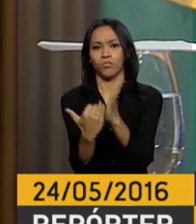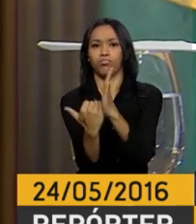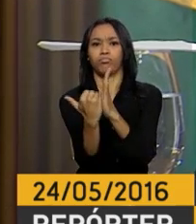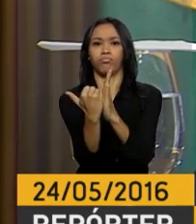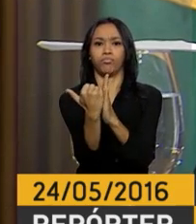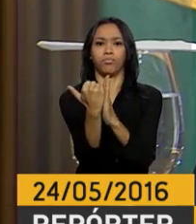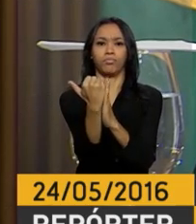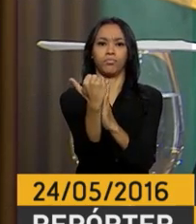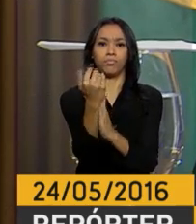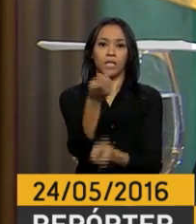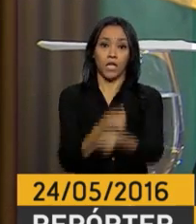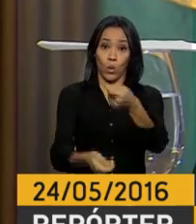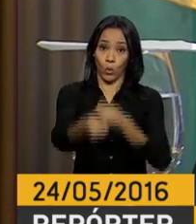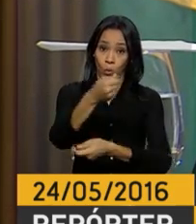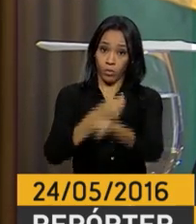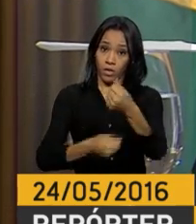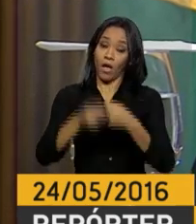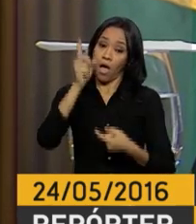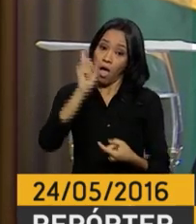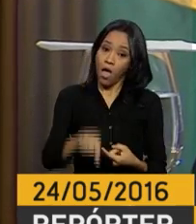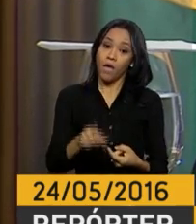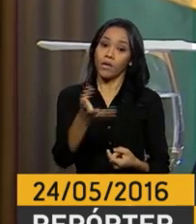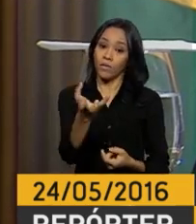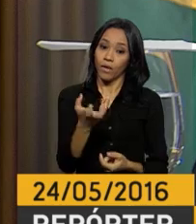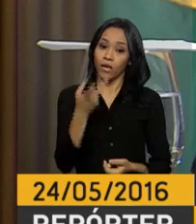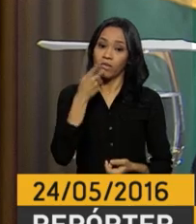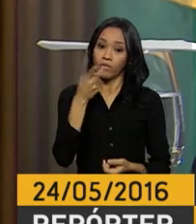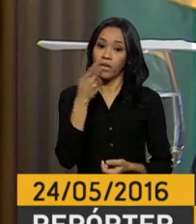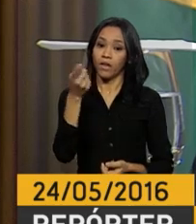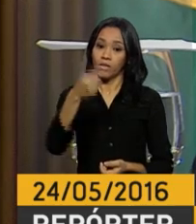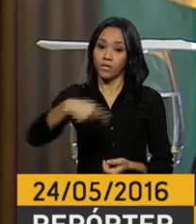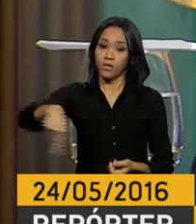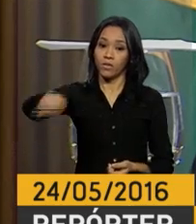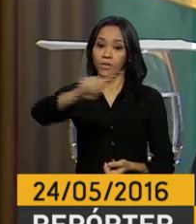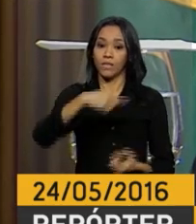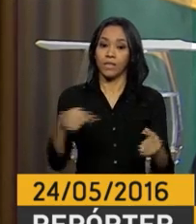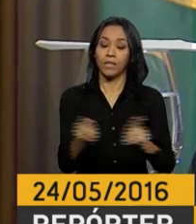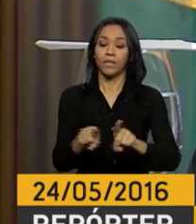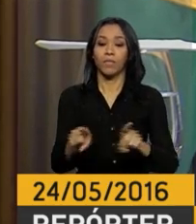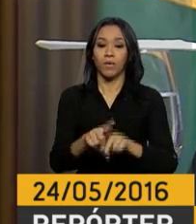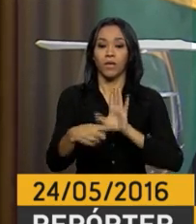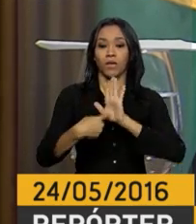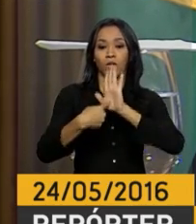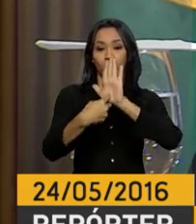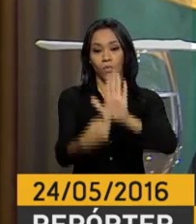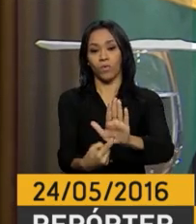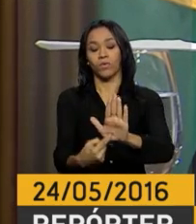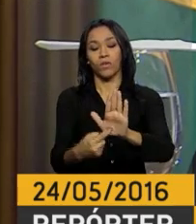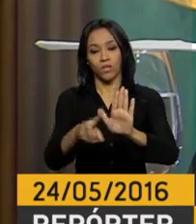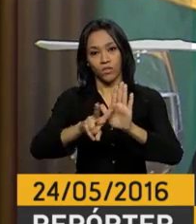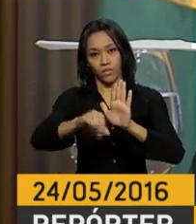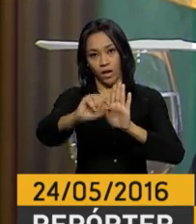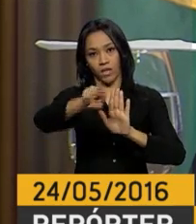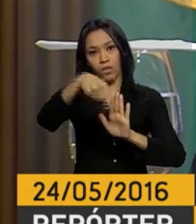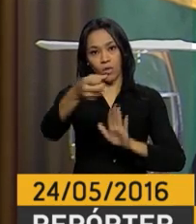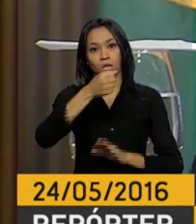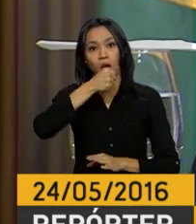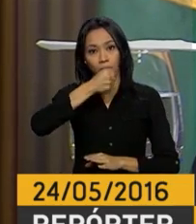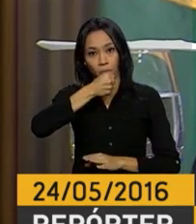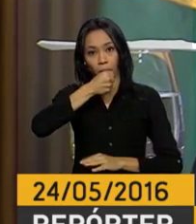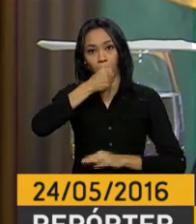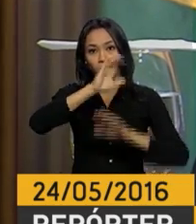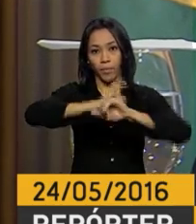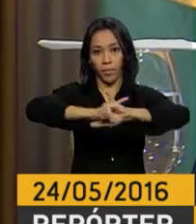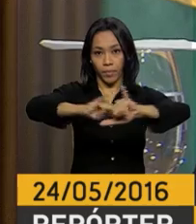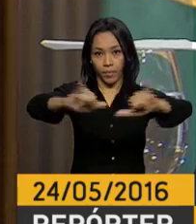um outro ponto que eu quero registrar aos senhores, e aqui até faço um parênteses. Nós vimos dar uma entrevista coletiva anunciando esses